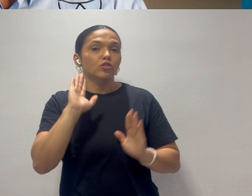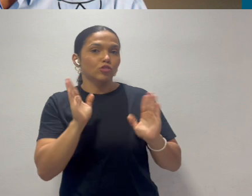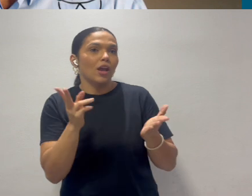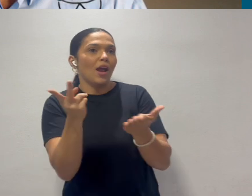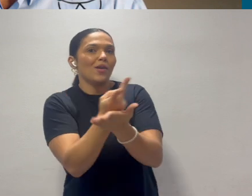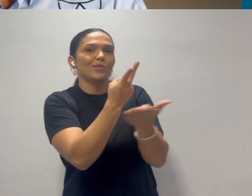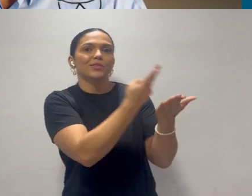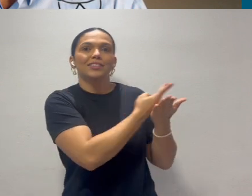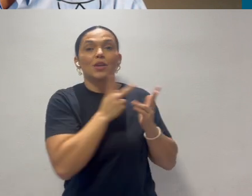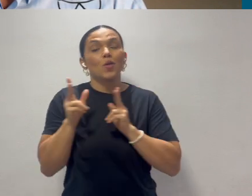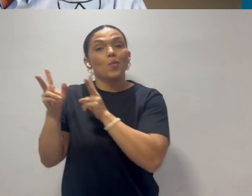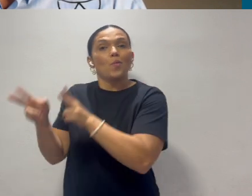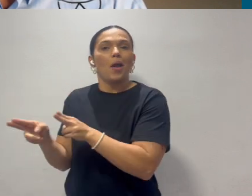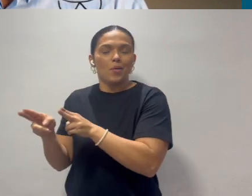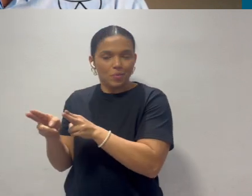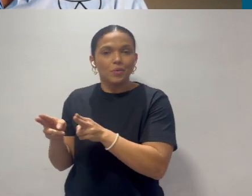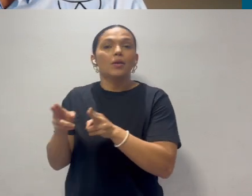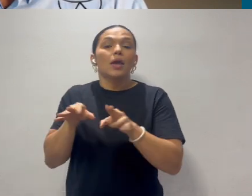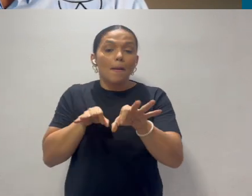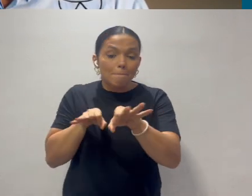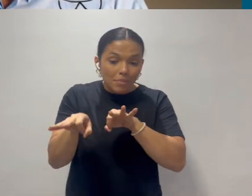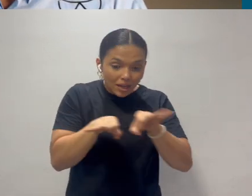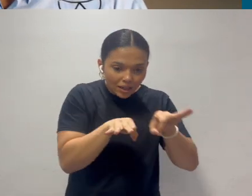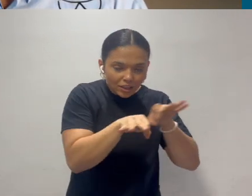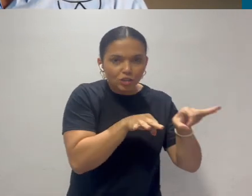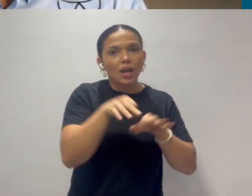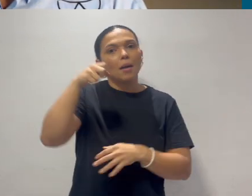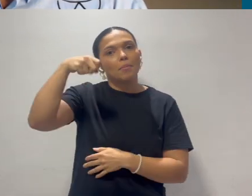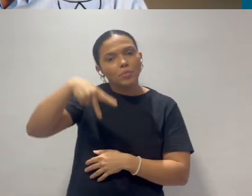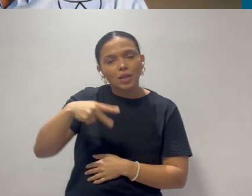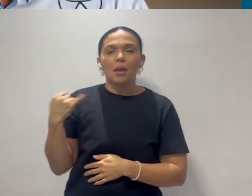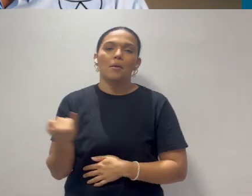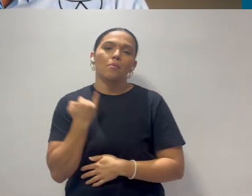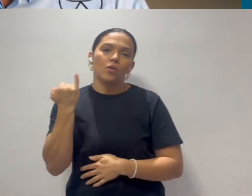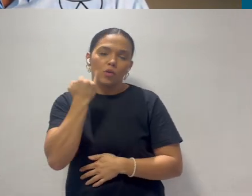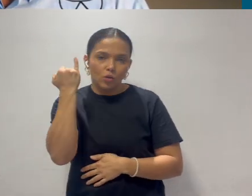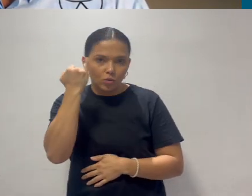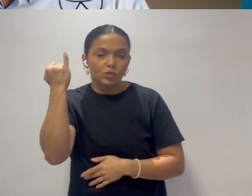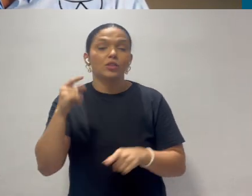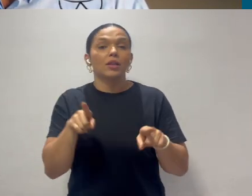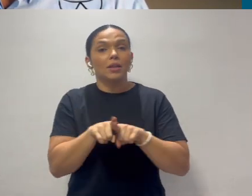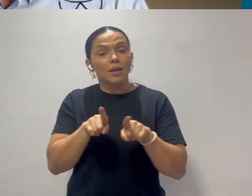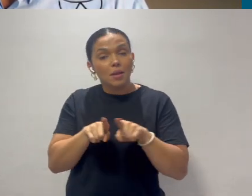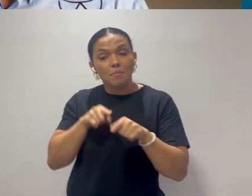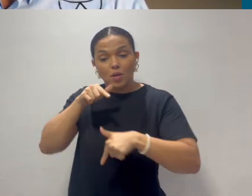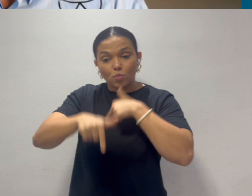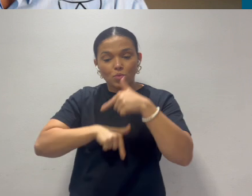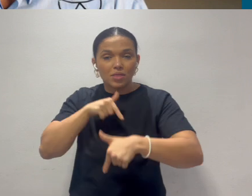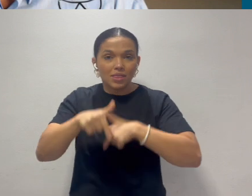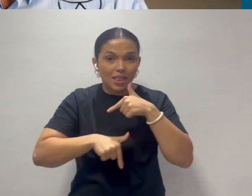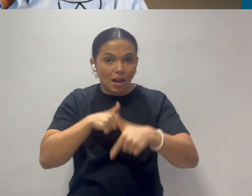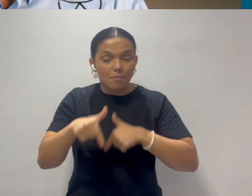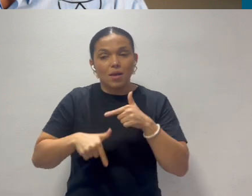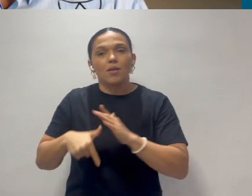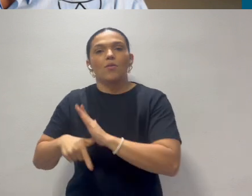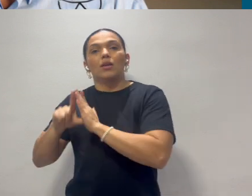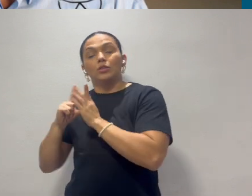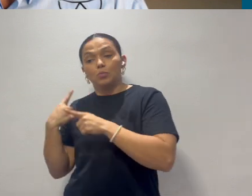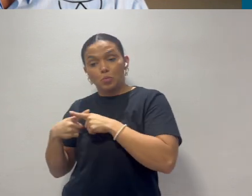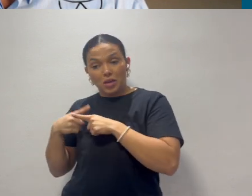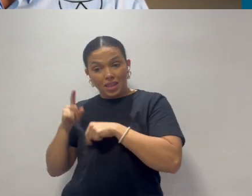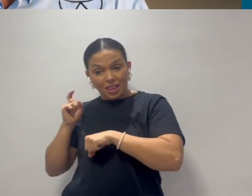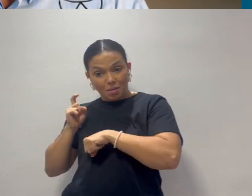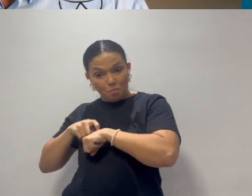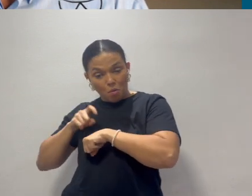a importância do planejamento, a importância da seriedade do trabalho. Você não pode iludir, porque no momento que você fala